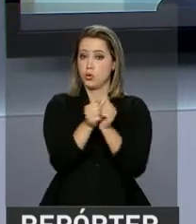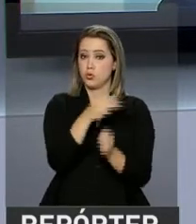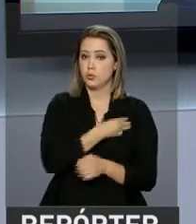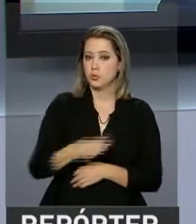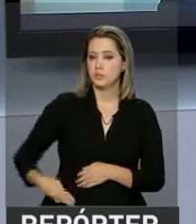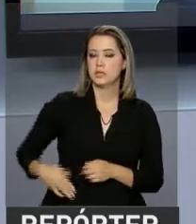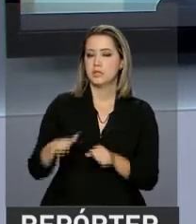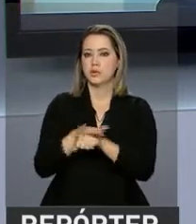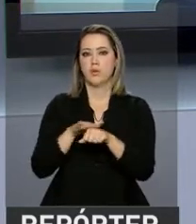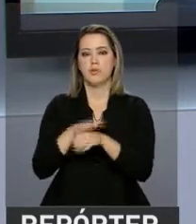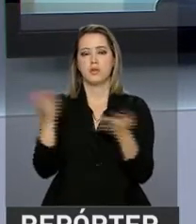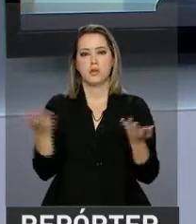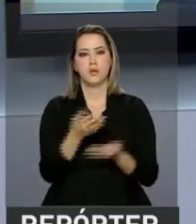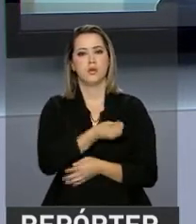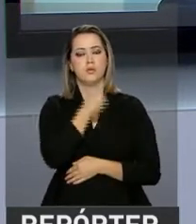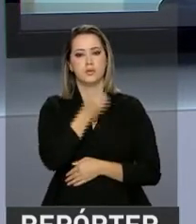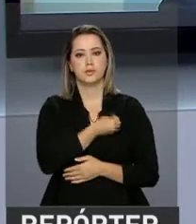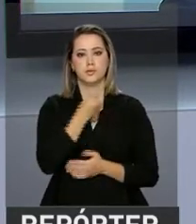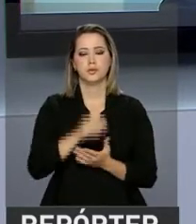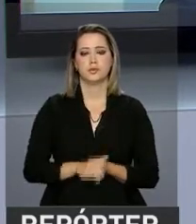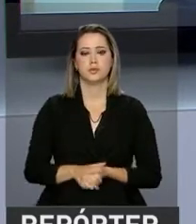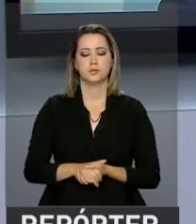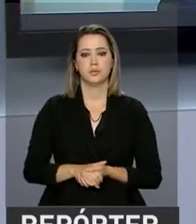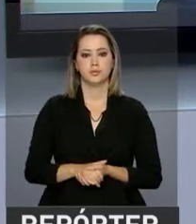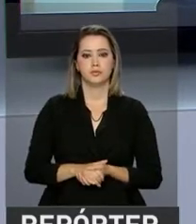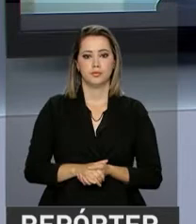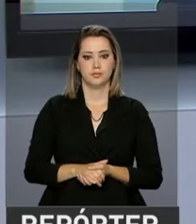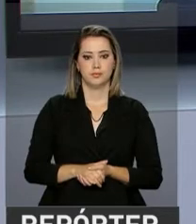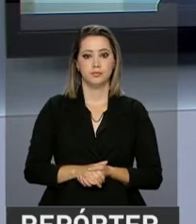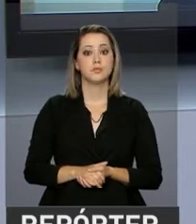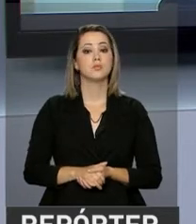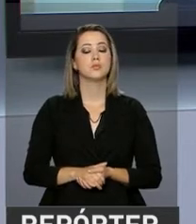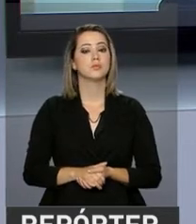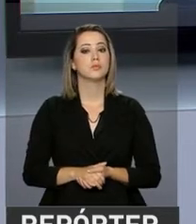com a gente agora ao vivo. Olá, Zé Luiz, boa noite para você.